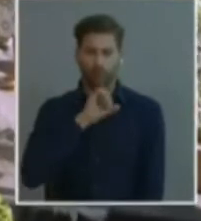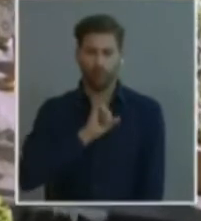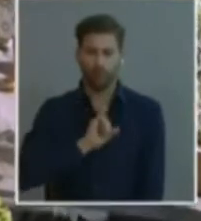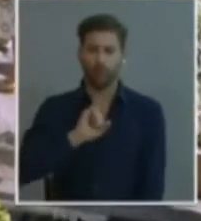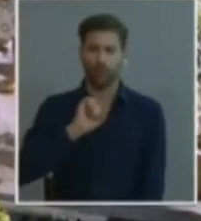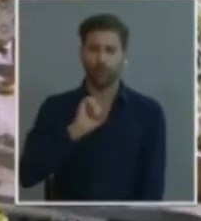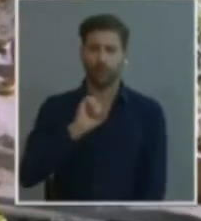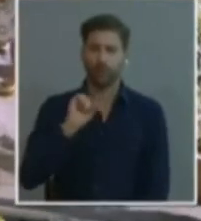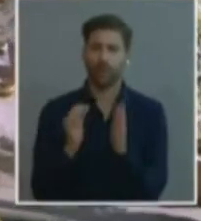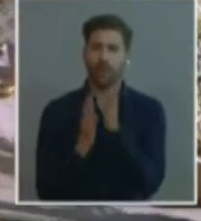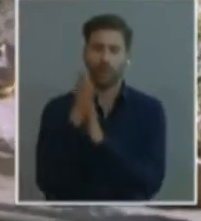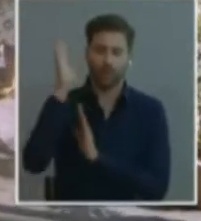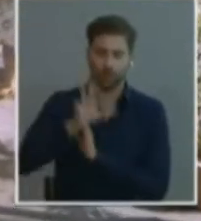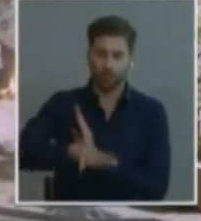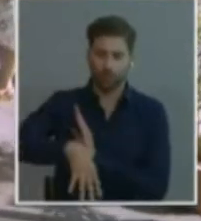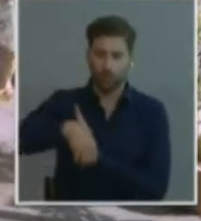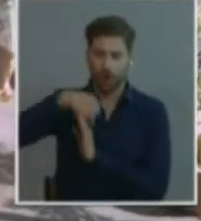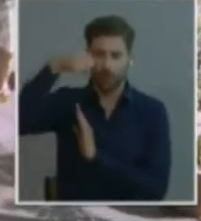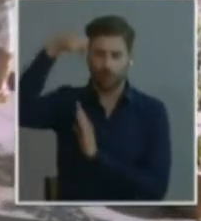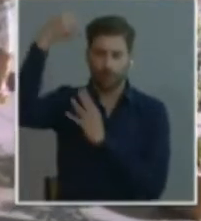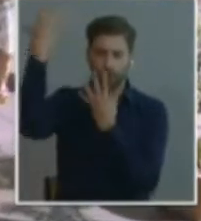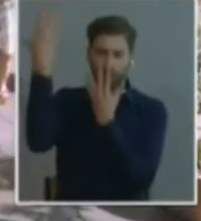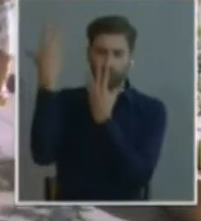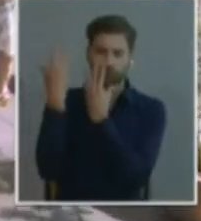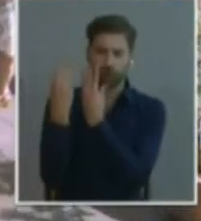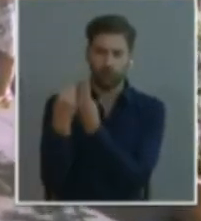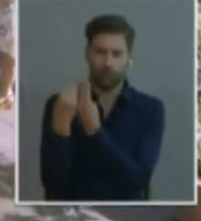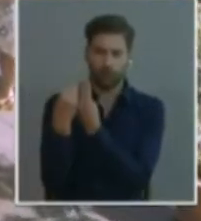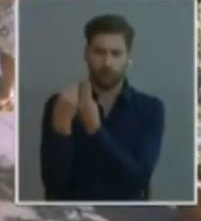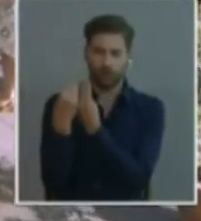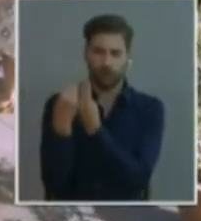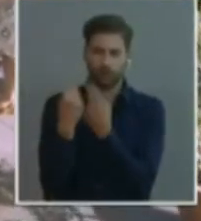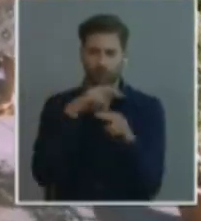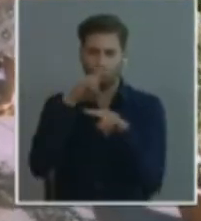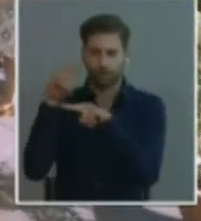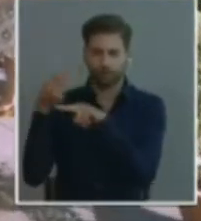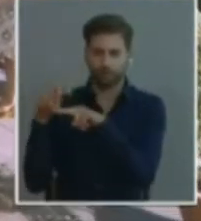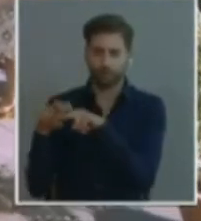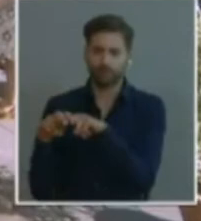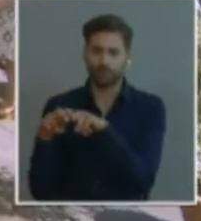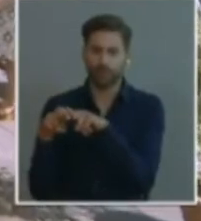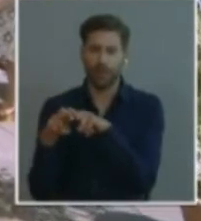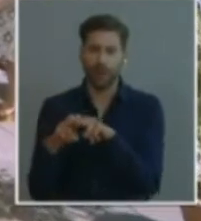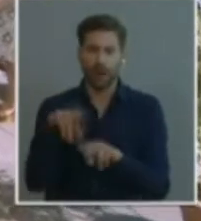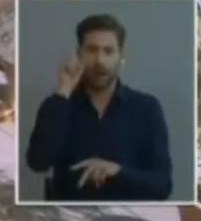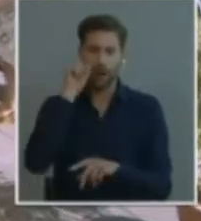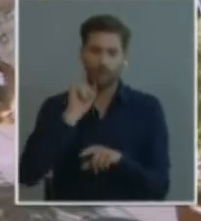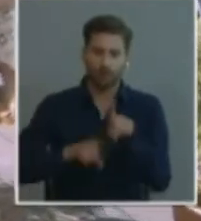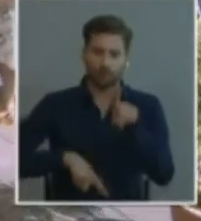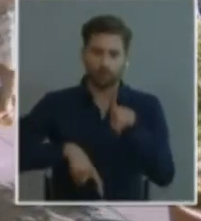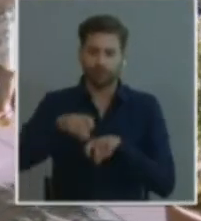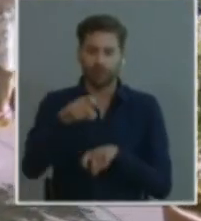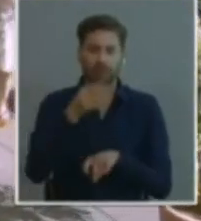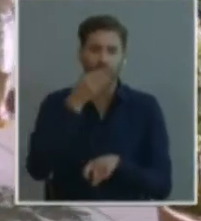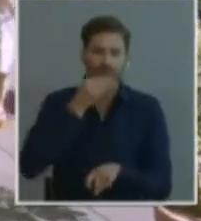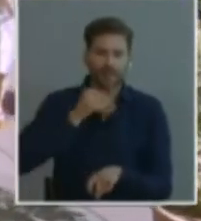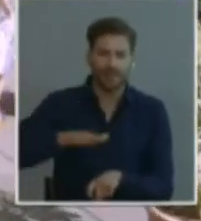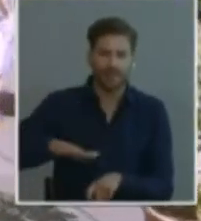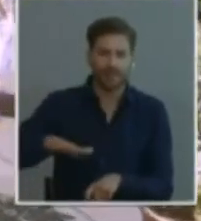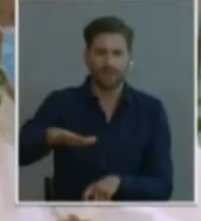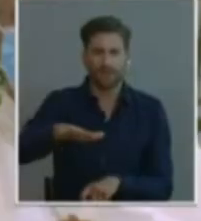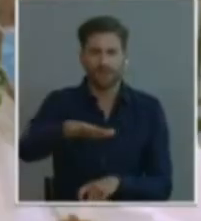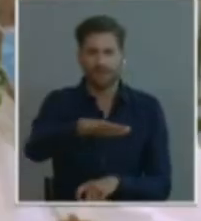para junto de Deus e do seu trono, e a mulher fugiu para o deserto, onde Deus lhe